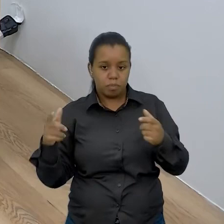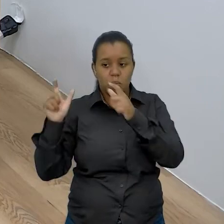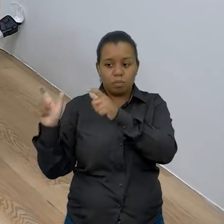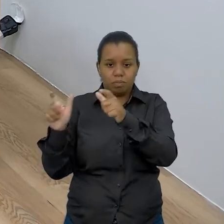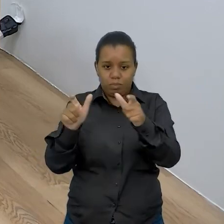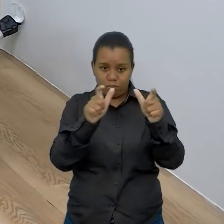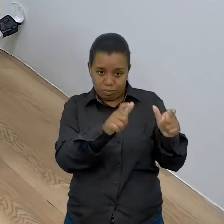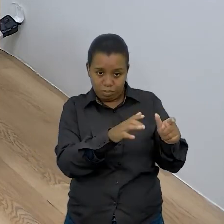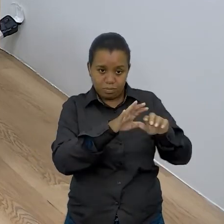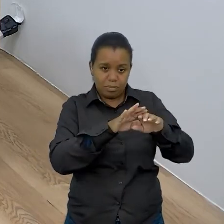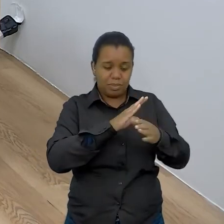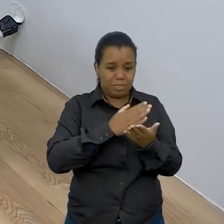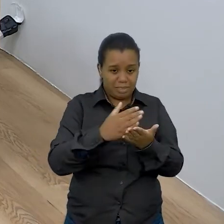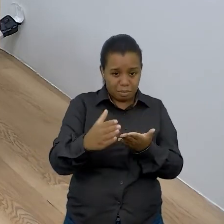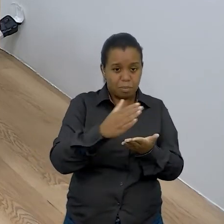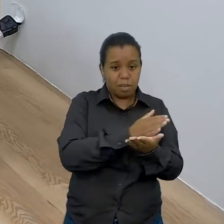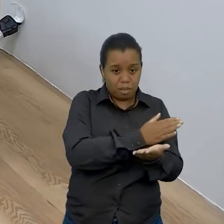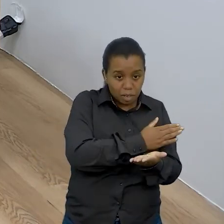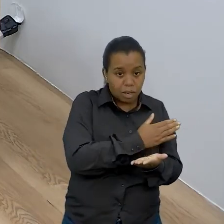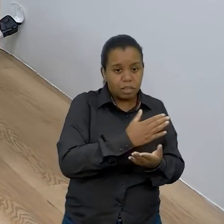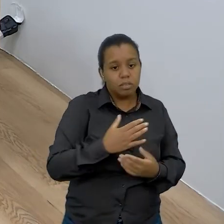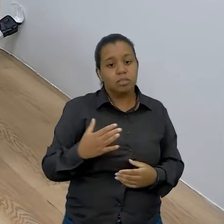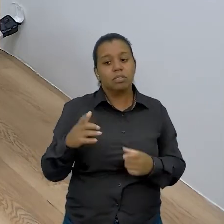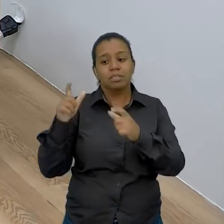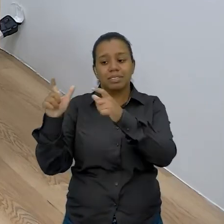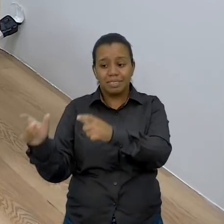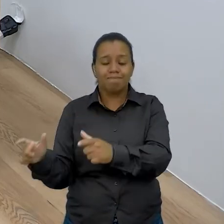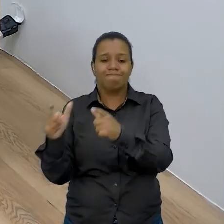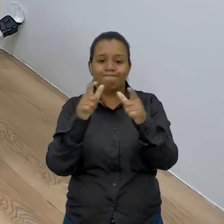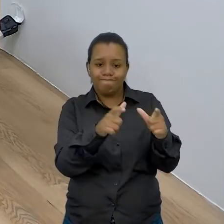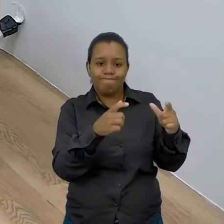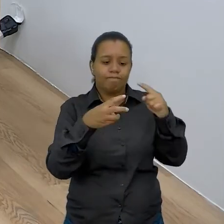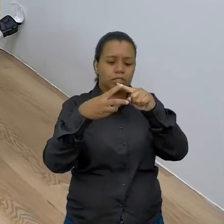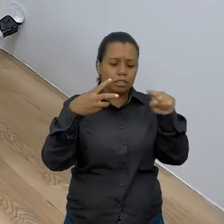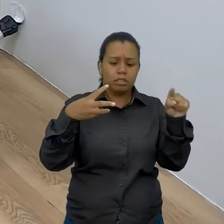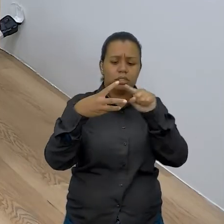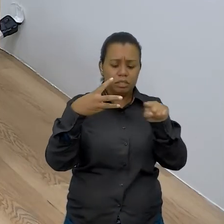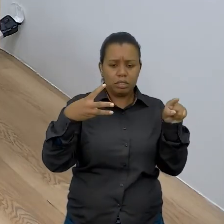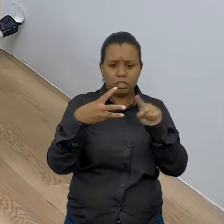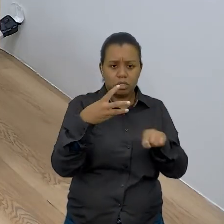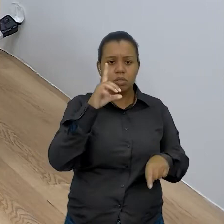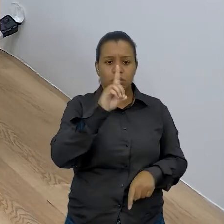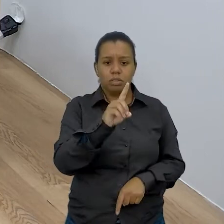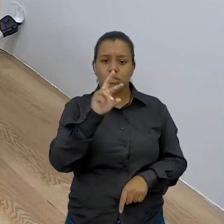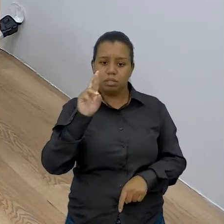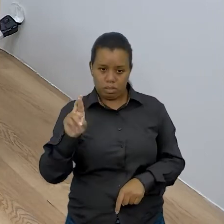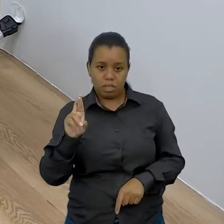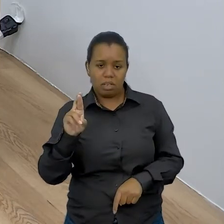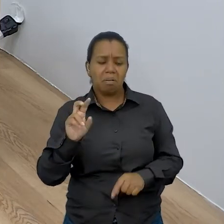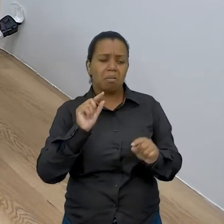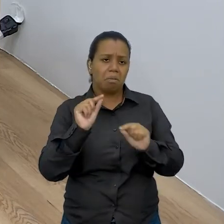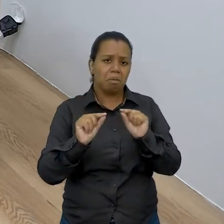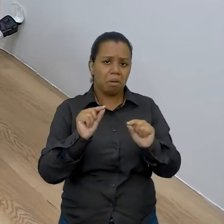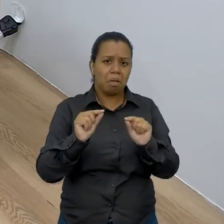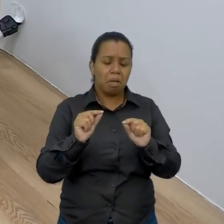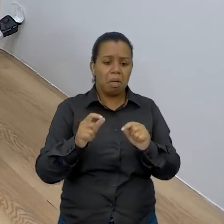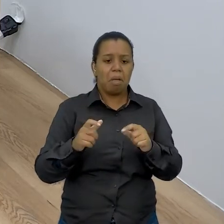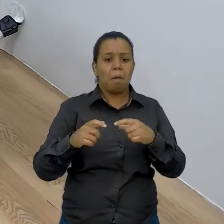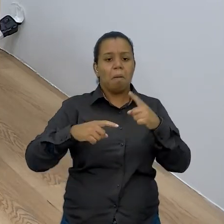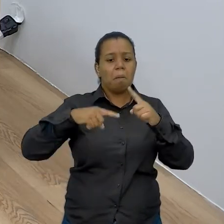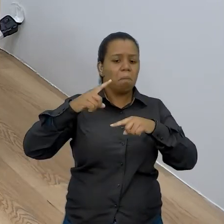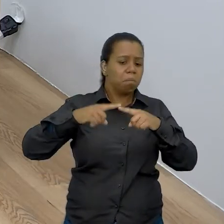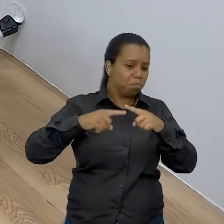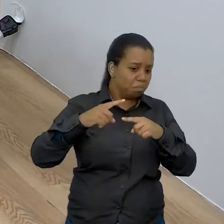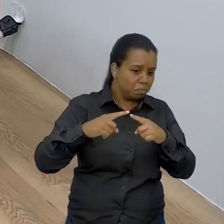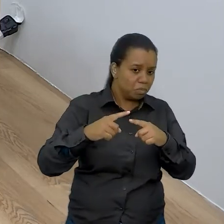separados, cada um desses circuitos ele deveria ter um DR, que é um dispositivo de a